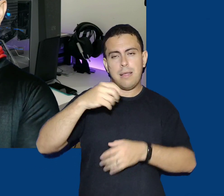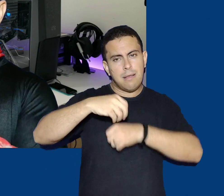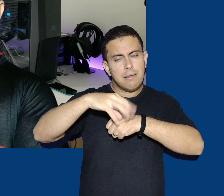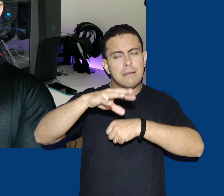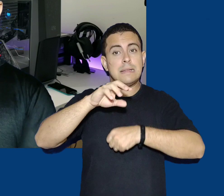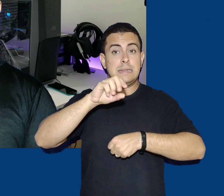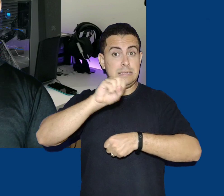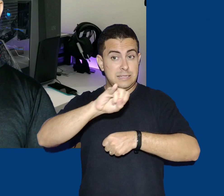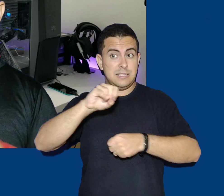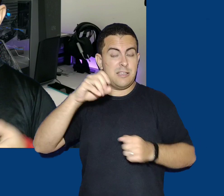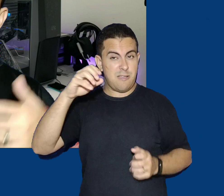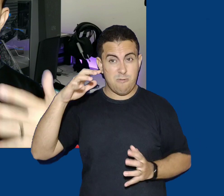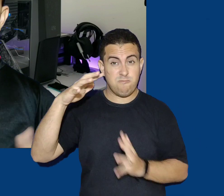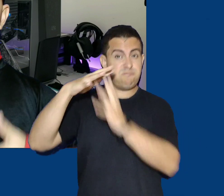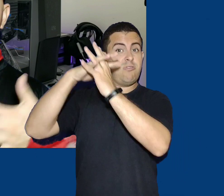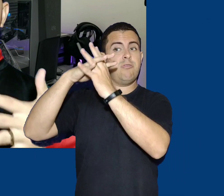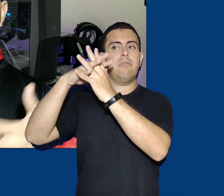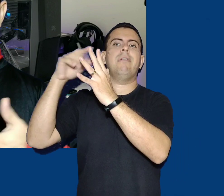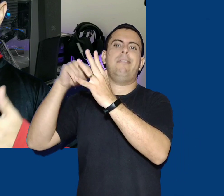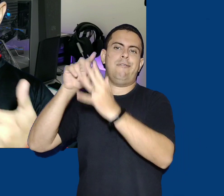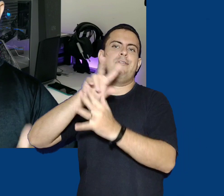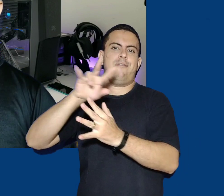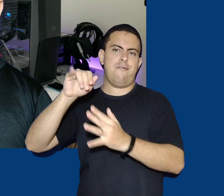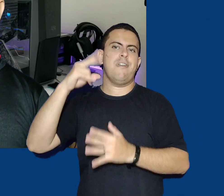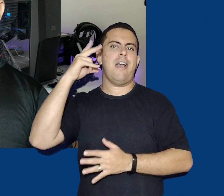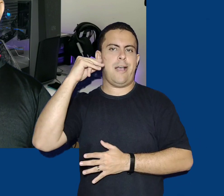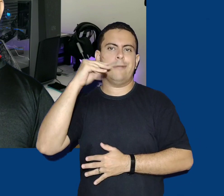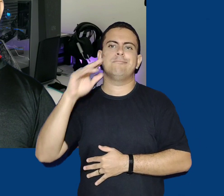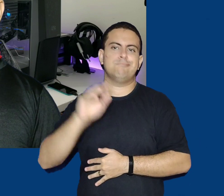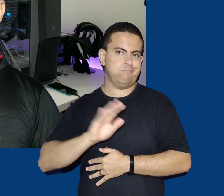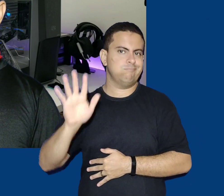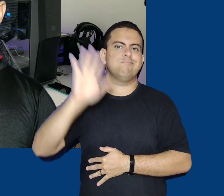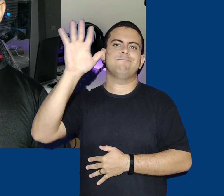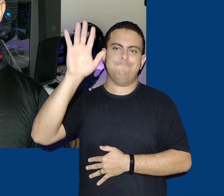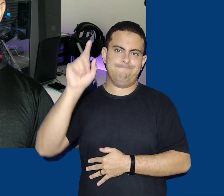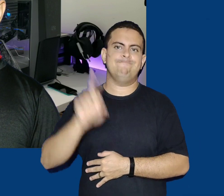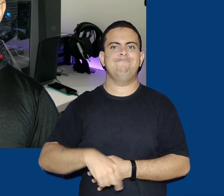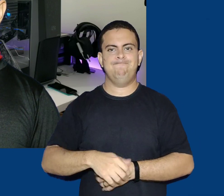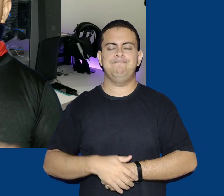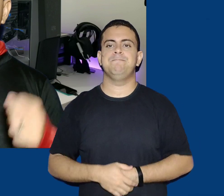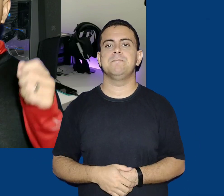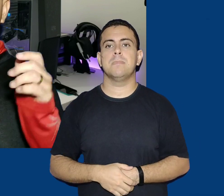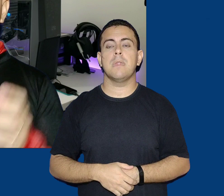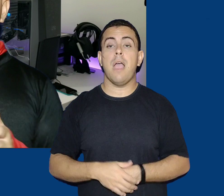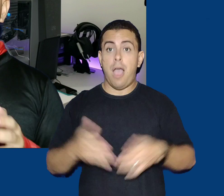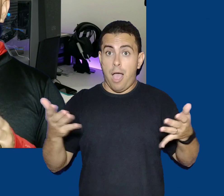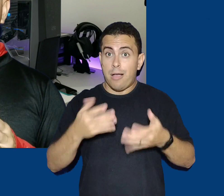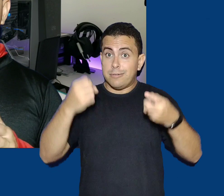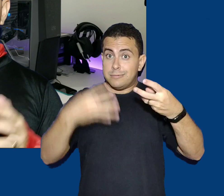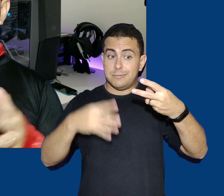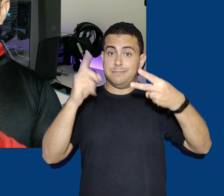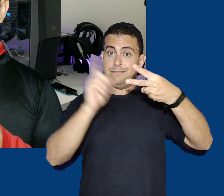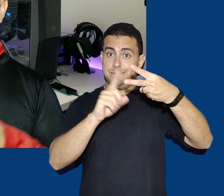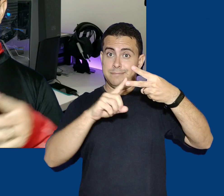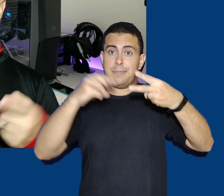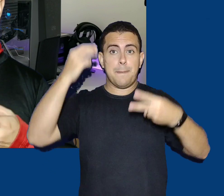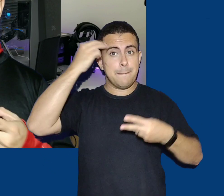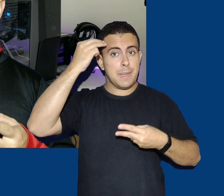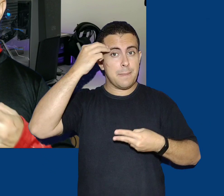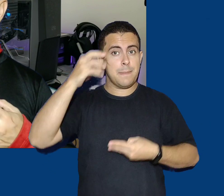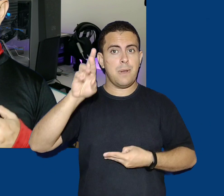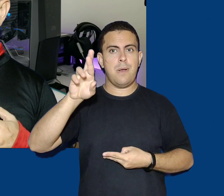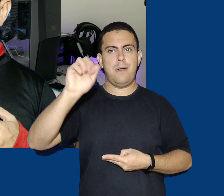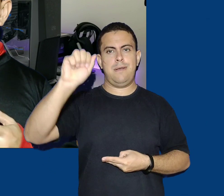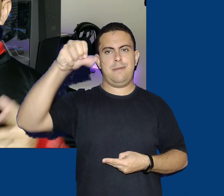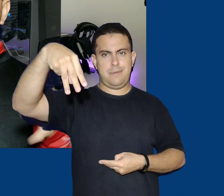quanto mais avançado esse processador, é mais caro aí o seu aparelho. Agora vamos falar das memórias, A primeira